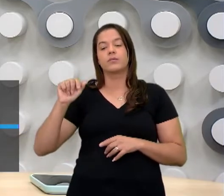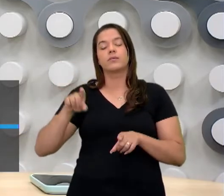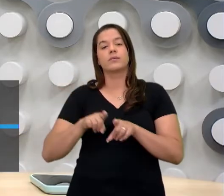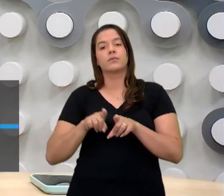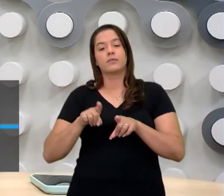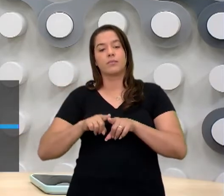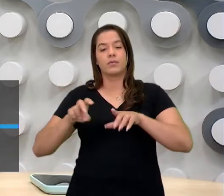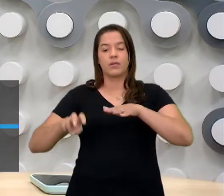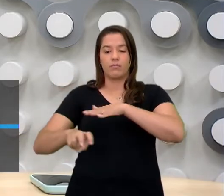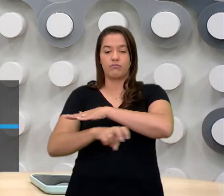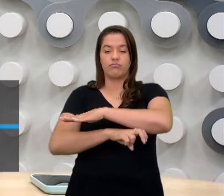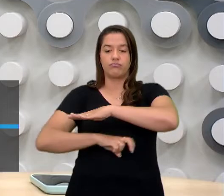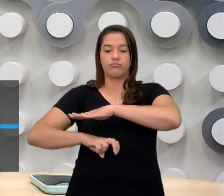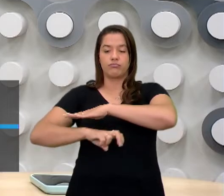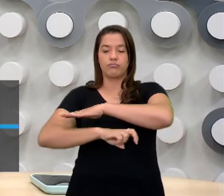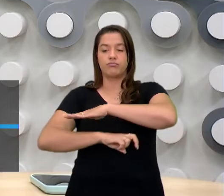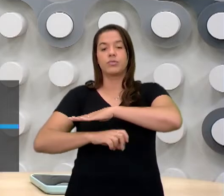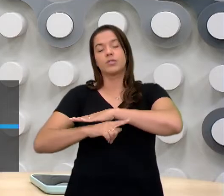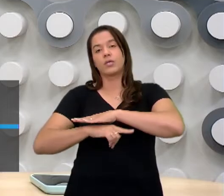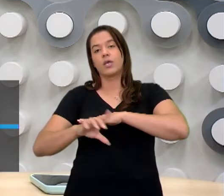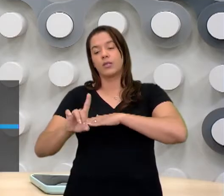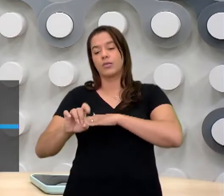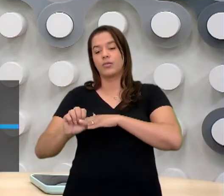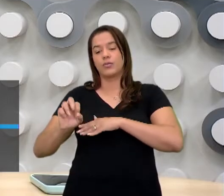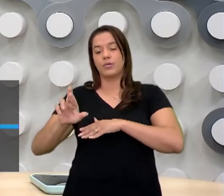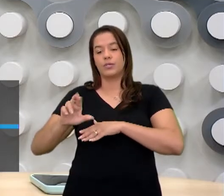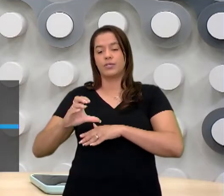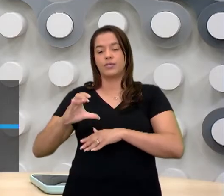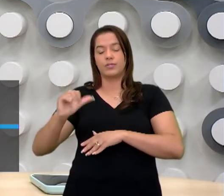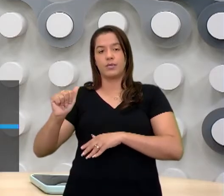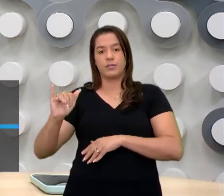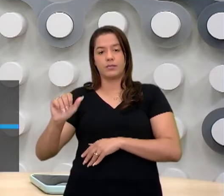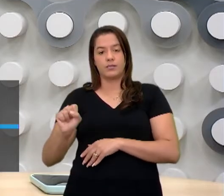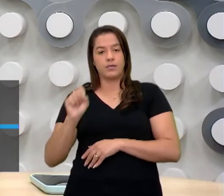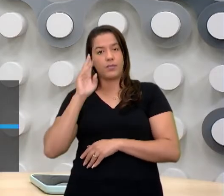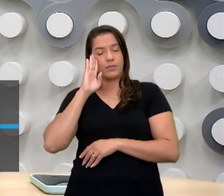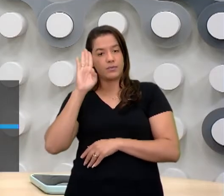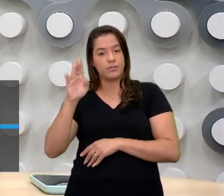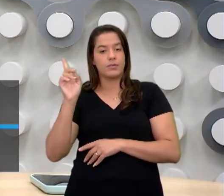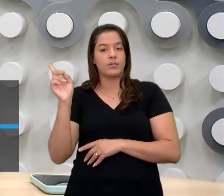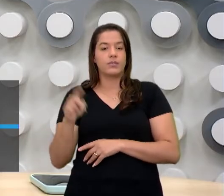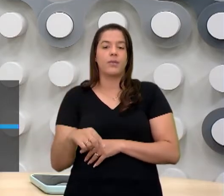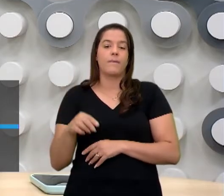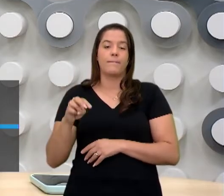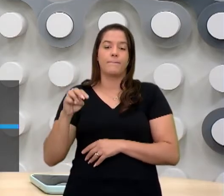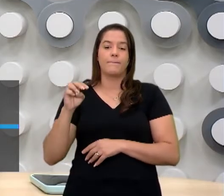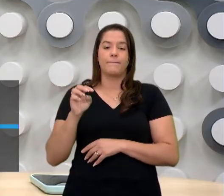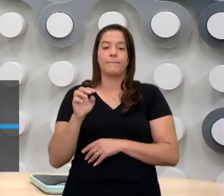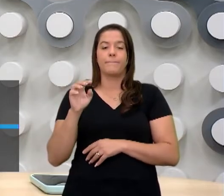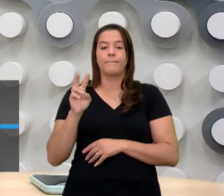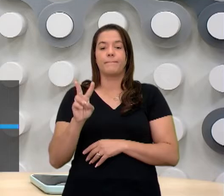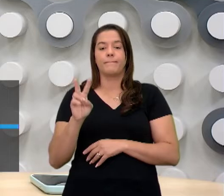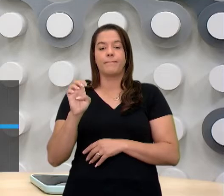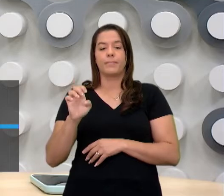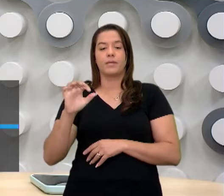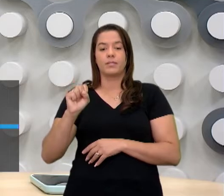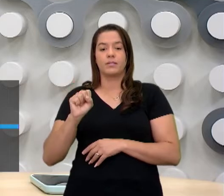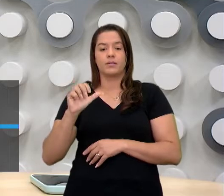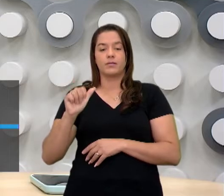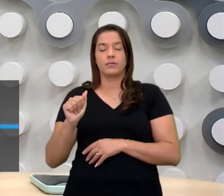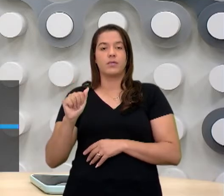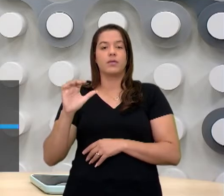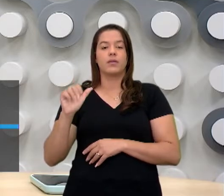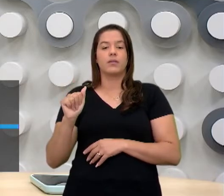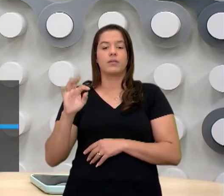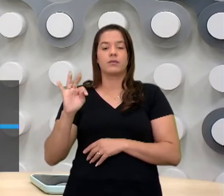que nós chamamos aí de dorsais. A principal delas é a dorsal mesoatlântica, que eu trouxe até um